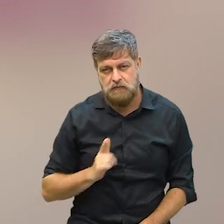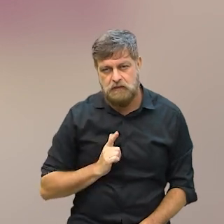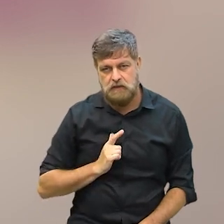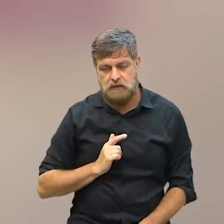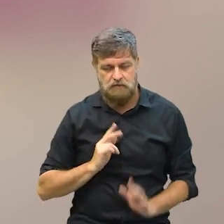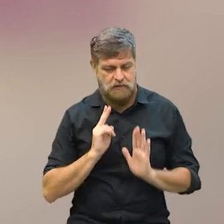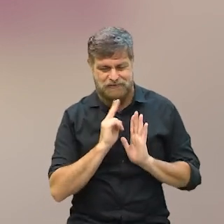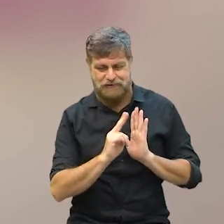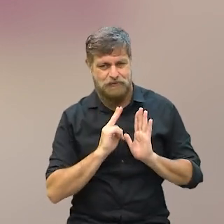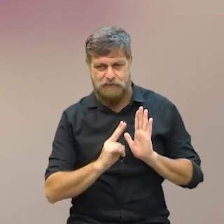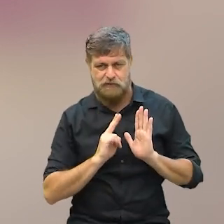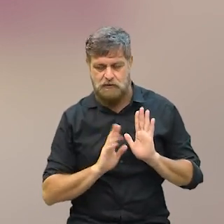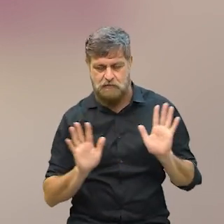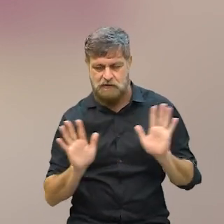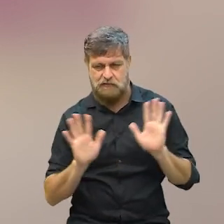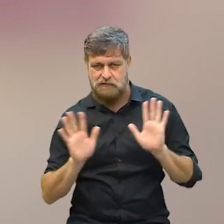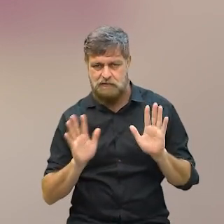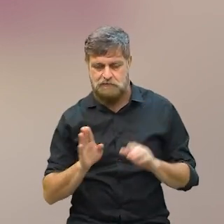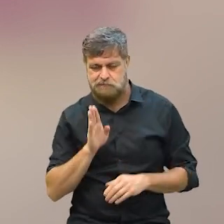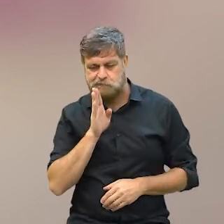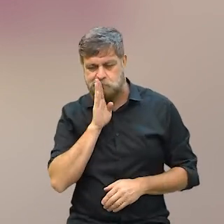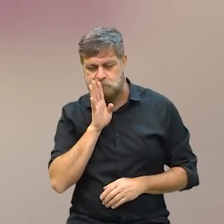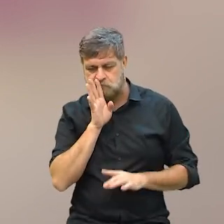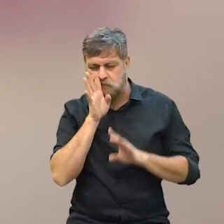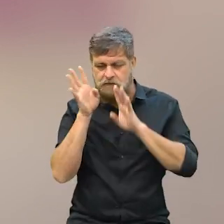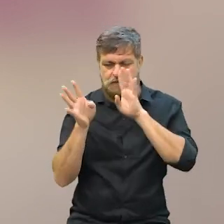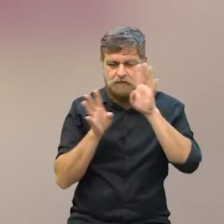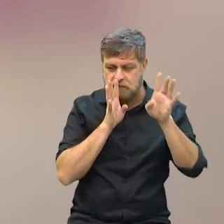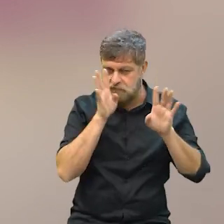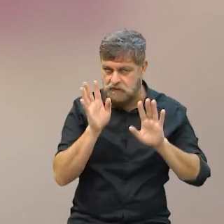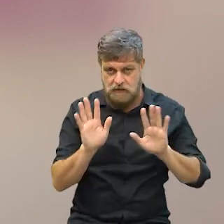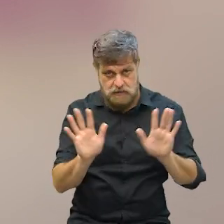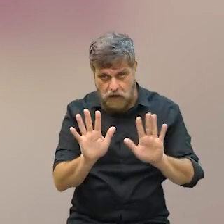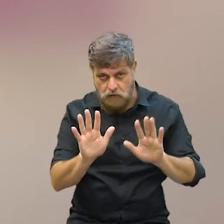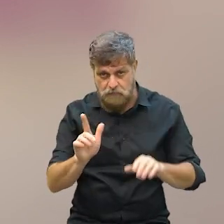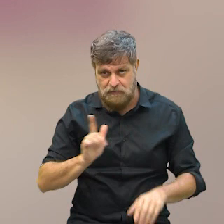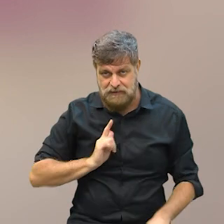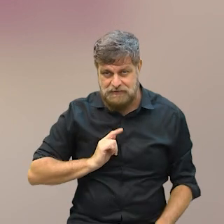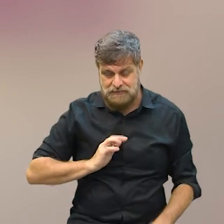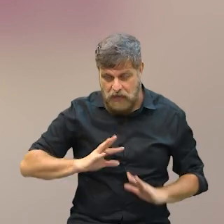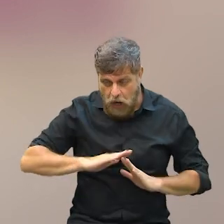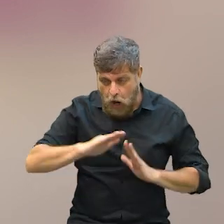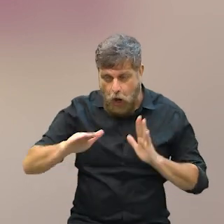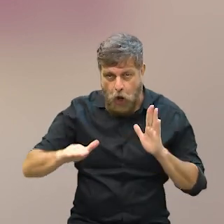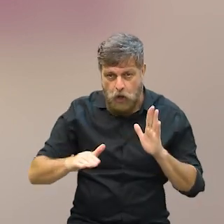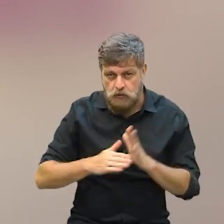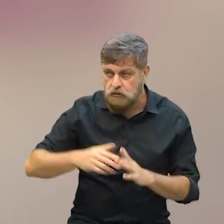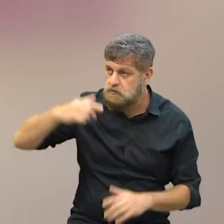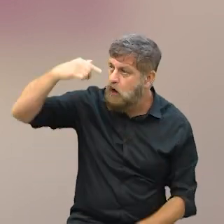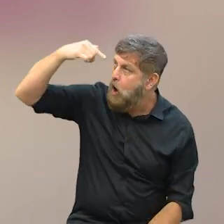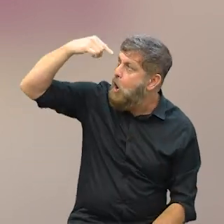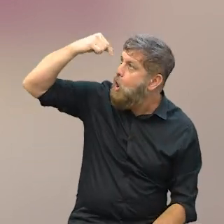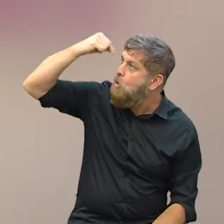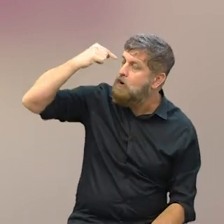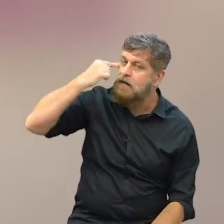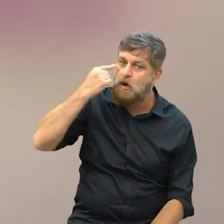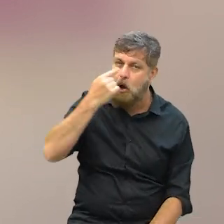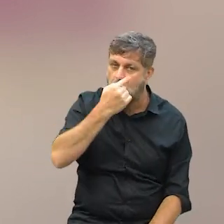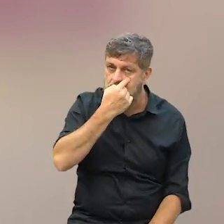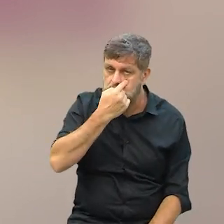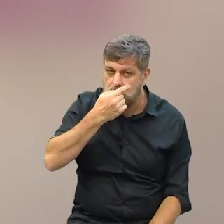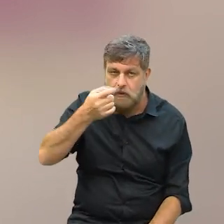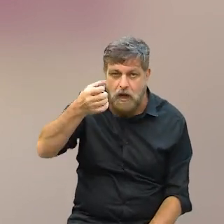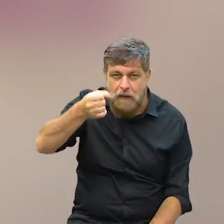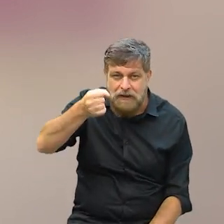eu não vou citar nomes, né, que eu acho que pode não ser muito bacana, mas assim, todos esses colírios que deixam o olho branquinho,